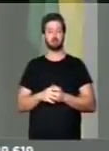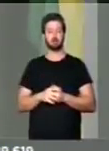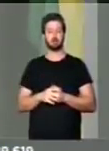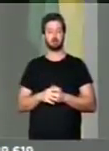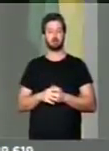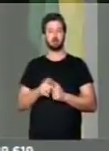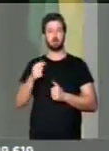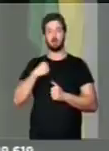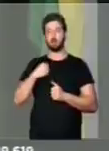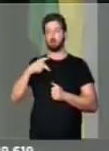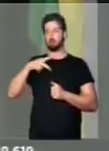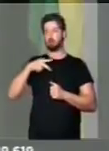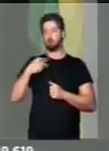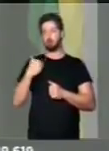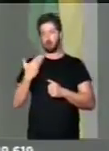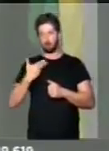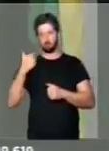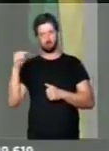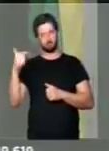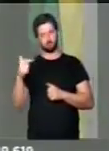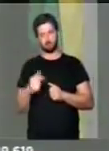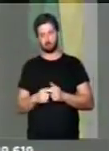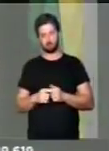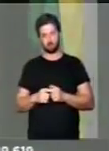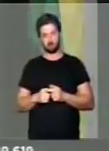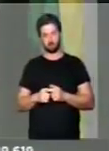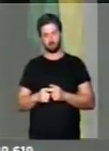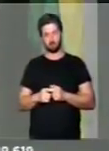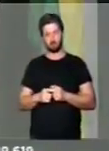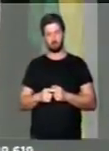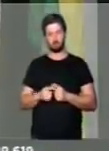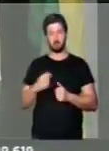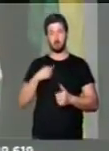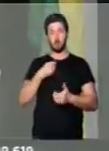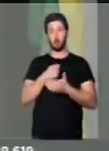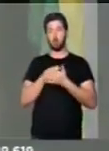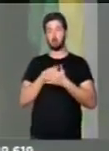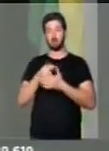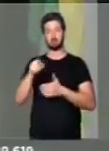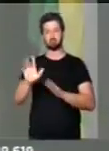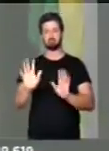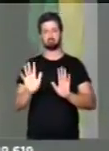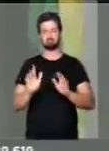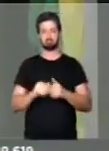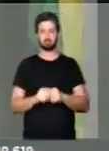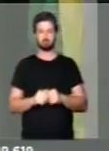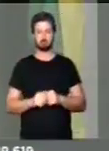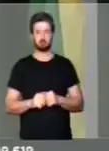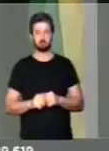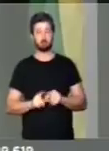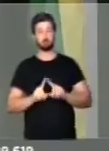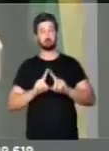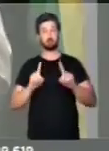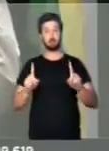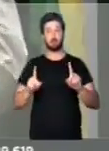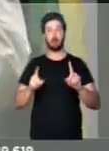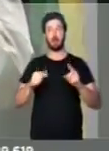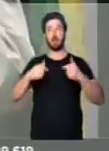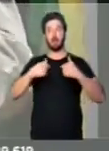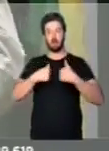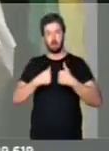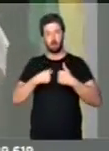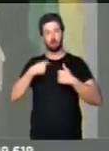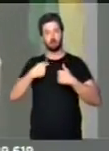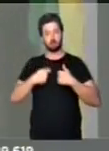não tenho intimidade, com quem não tenho ligações maiores, mas isso não me priva nem